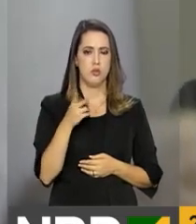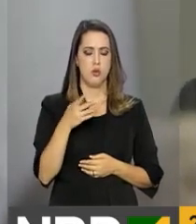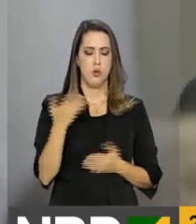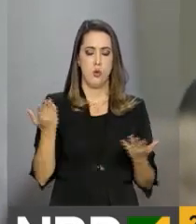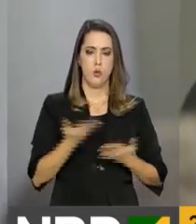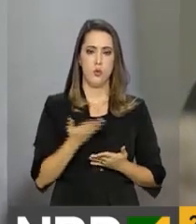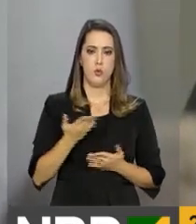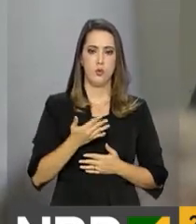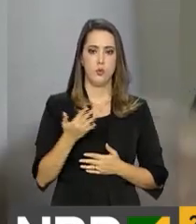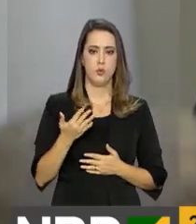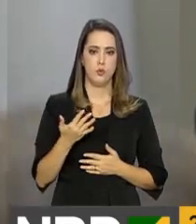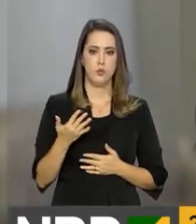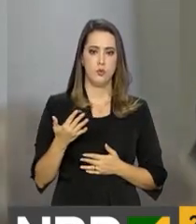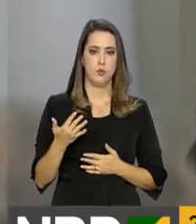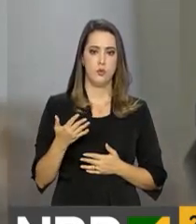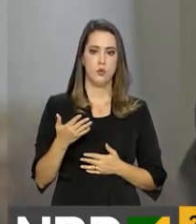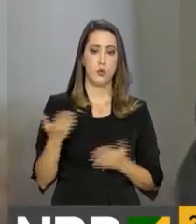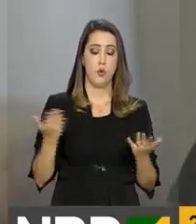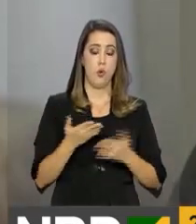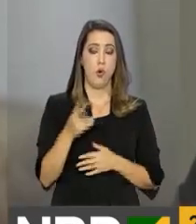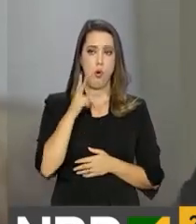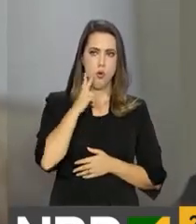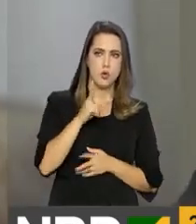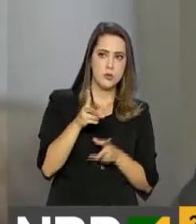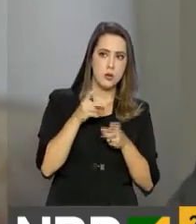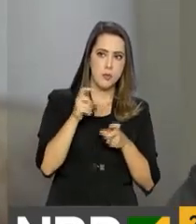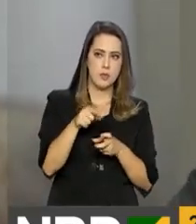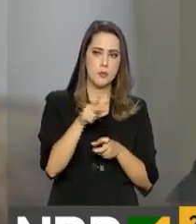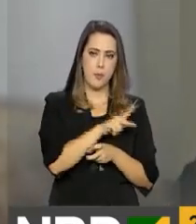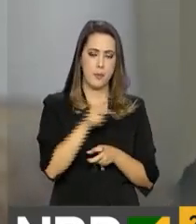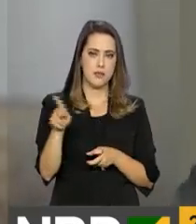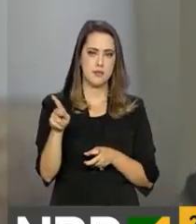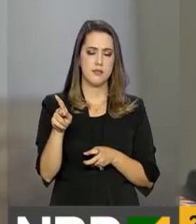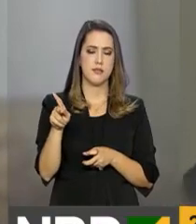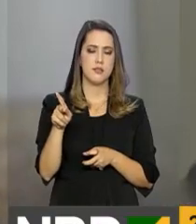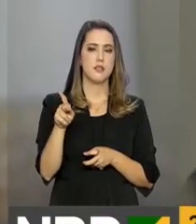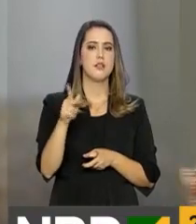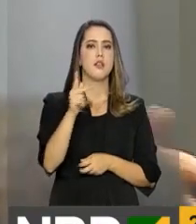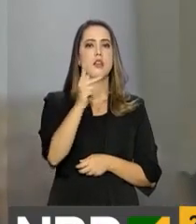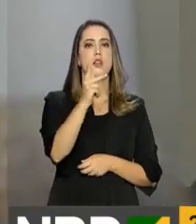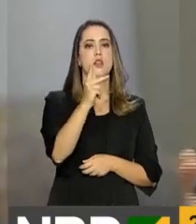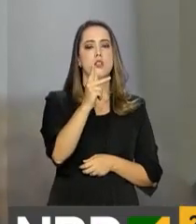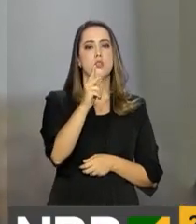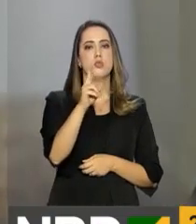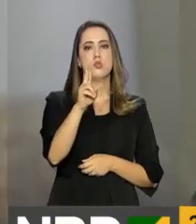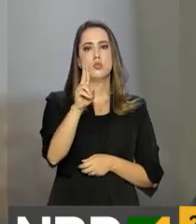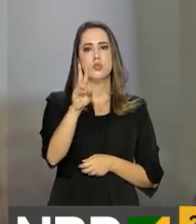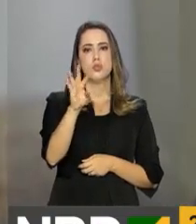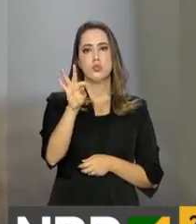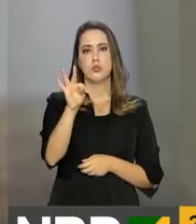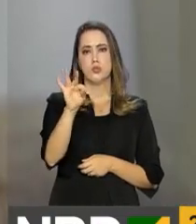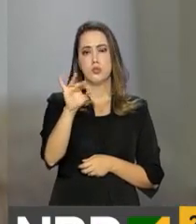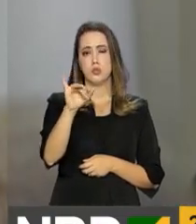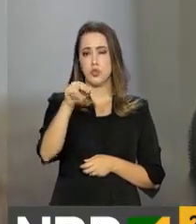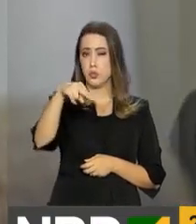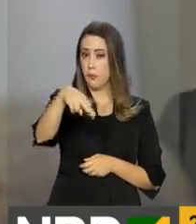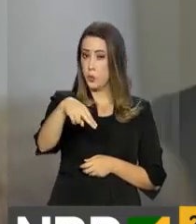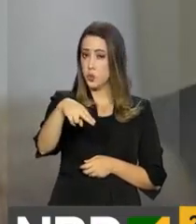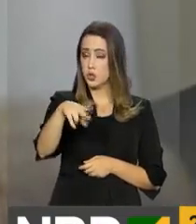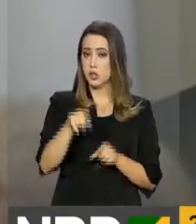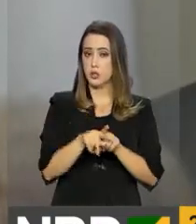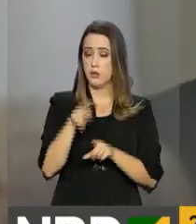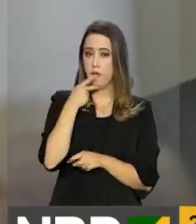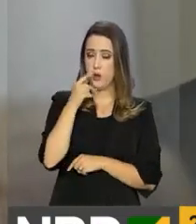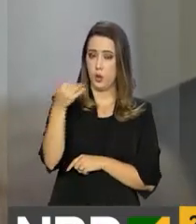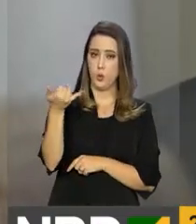fiz ao presidente Putin, porque houve um problema com a história da carne, mas o presidente me disse,